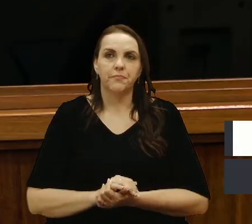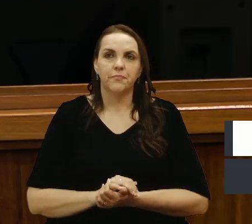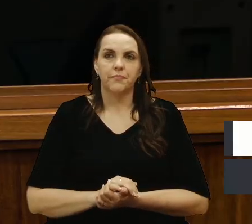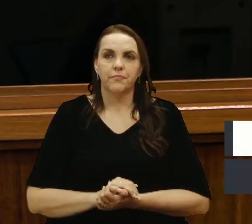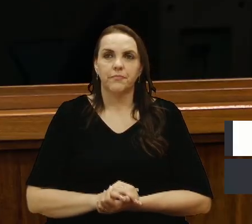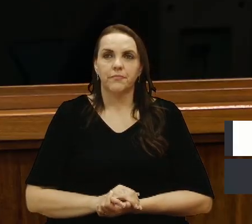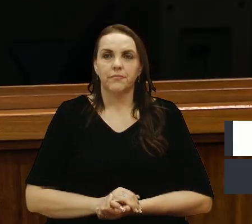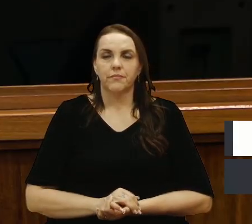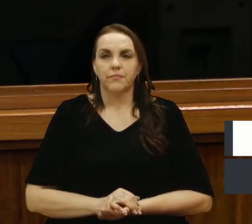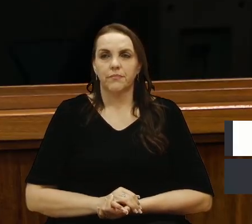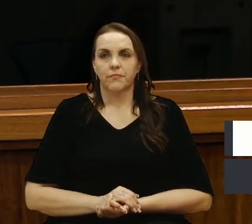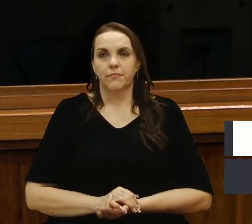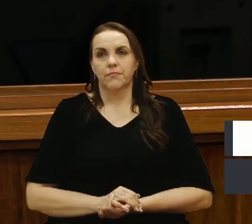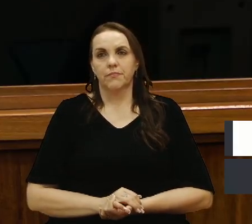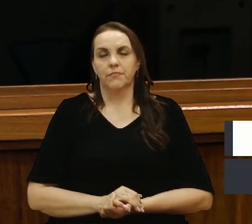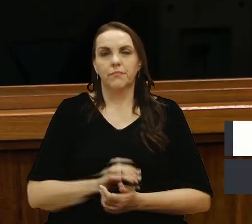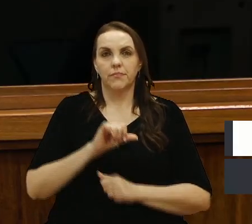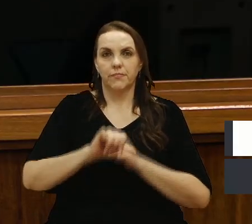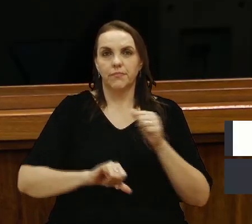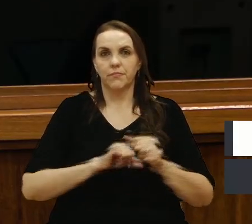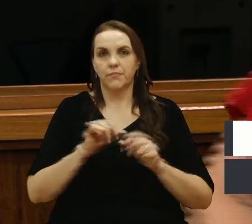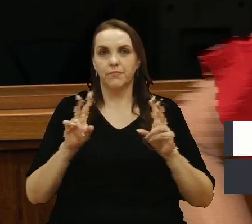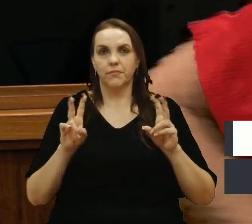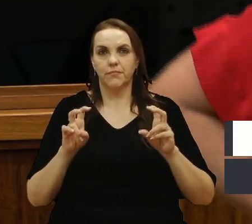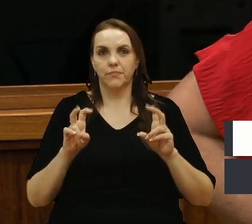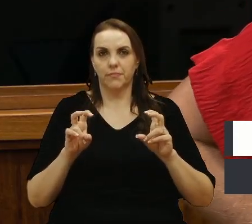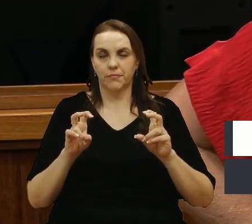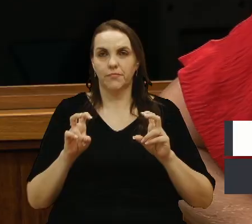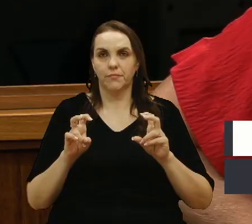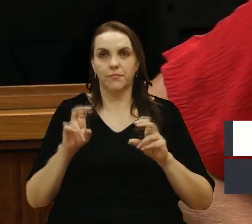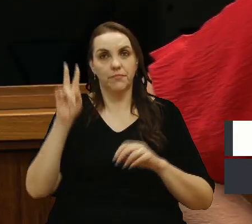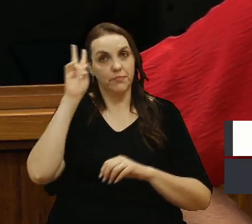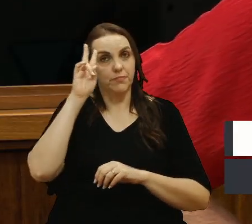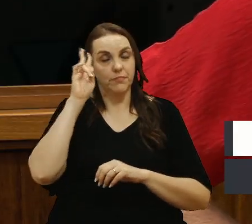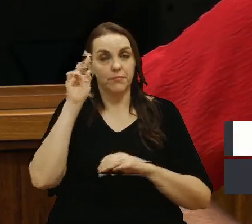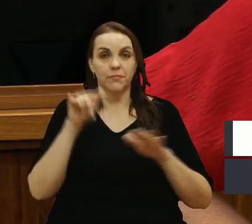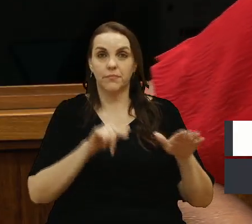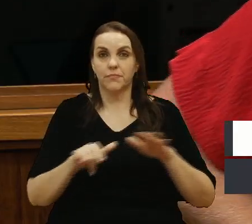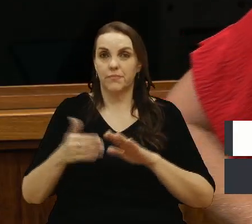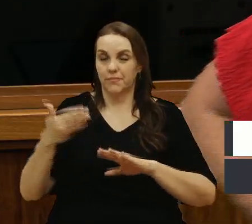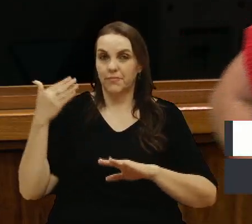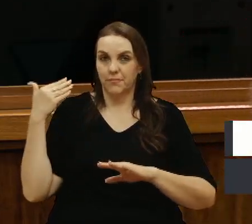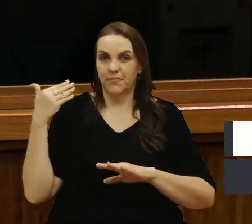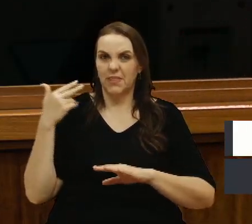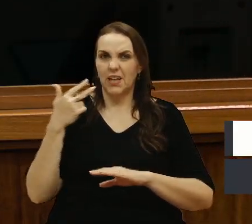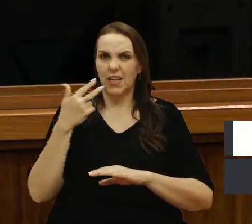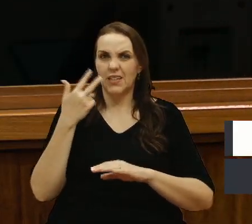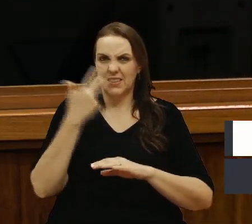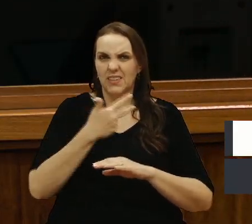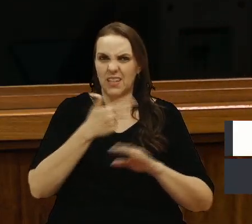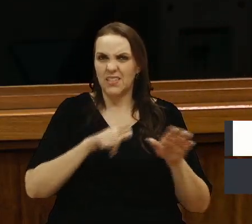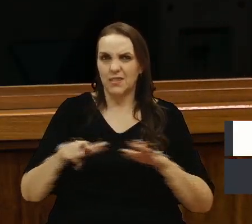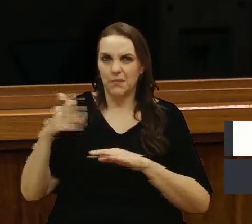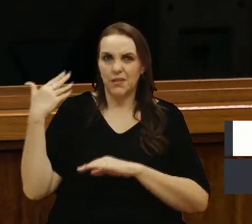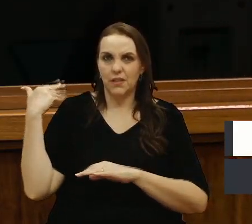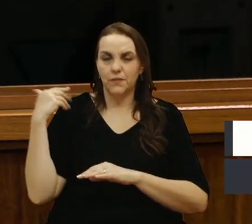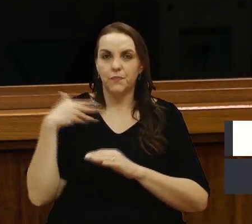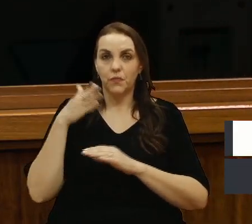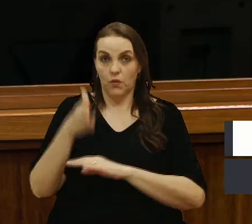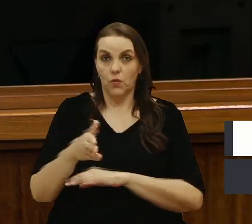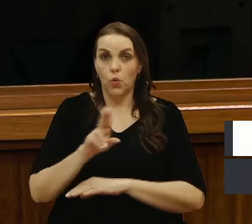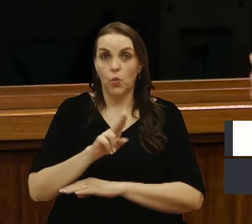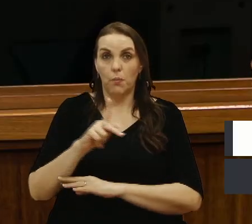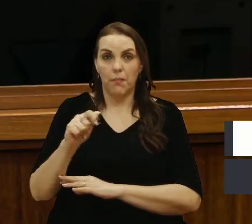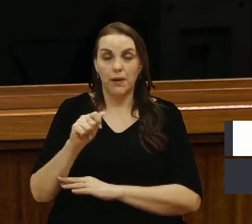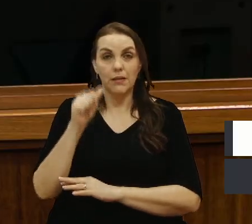agora, vou mudar de assunto, porque eu lembrei que a semana passada, retrasada, eu fui na UPA, tinha uma senhora que